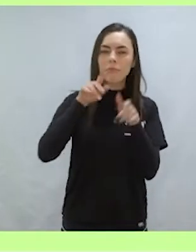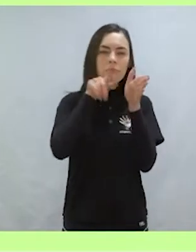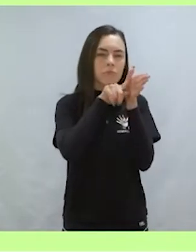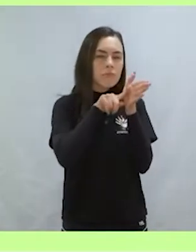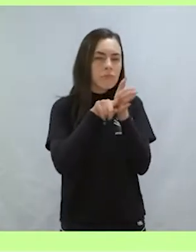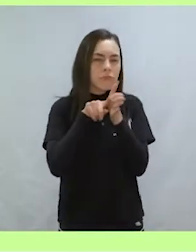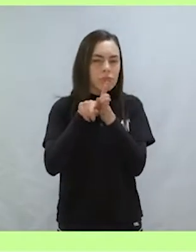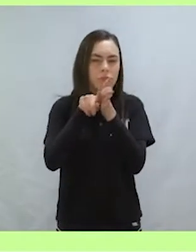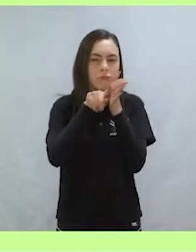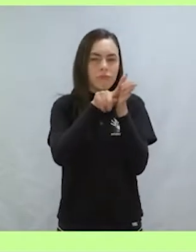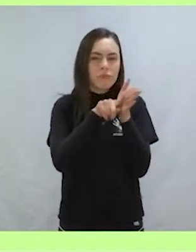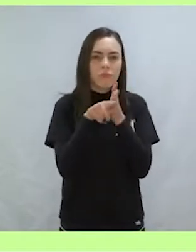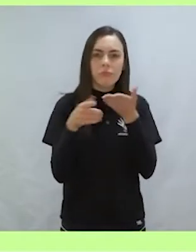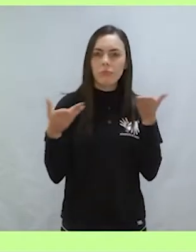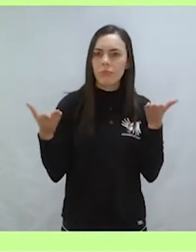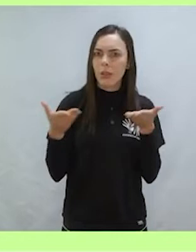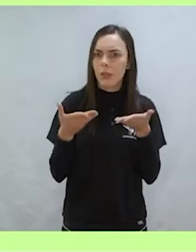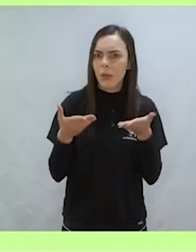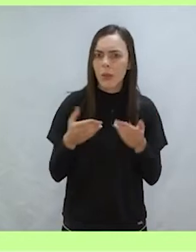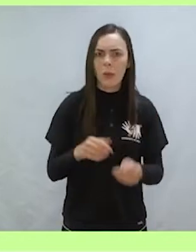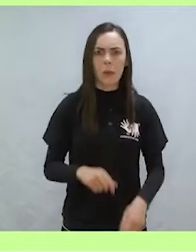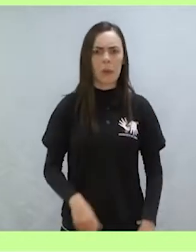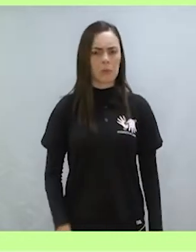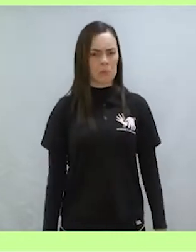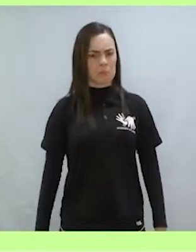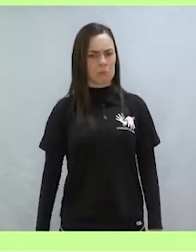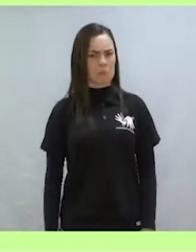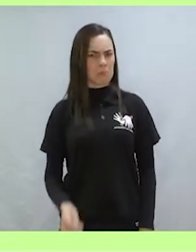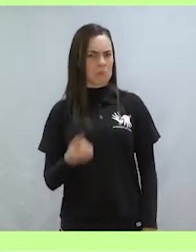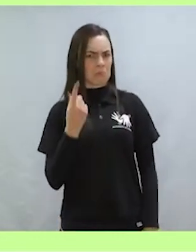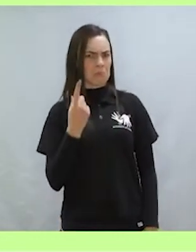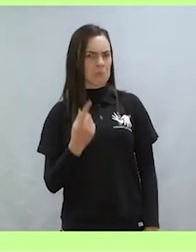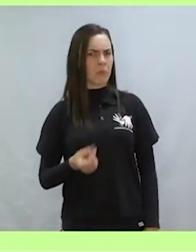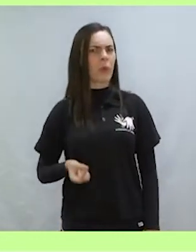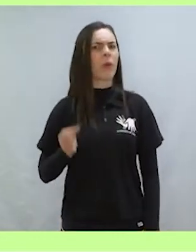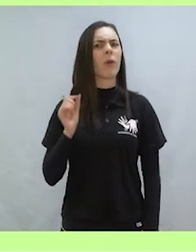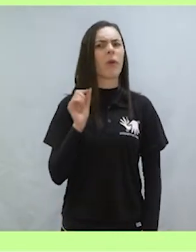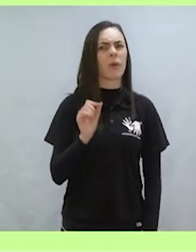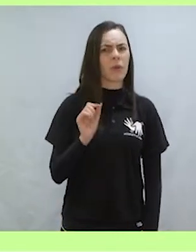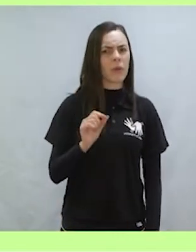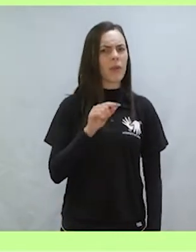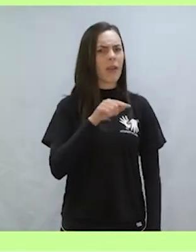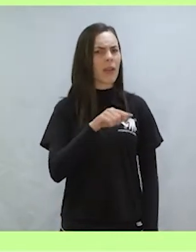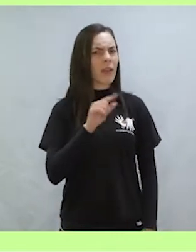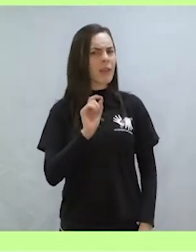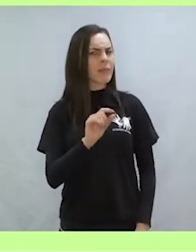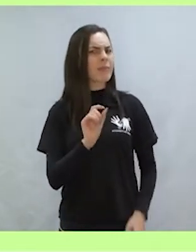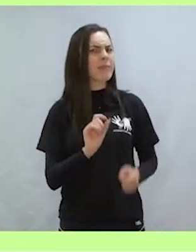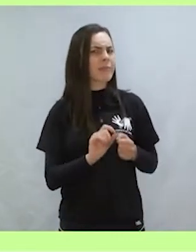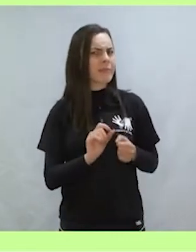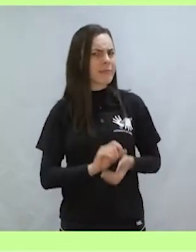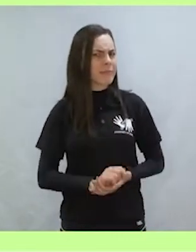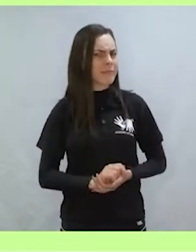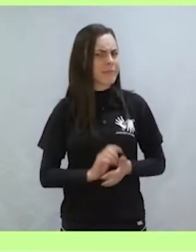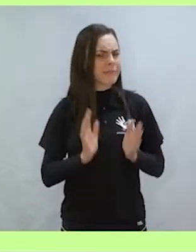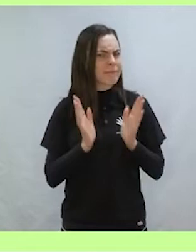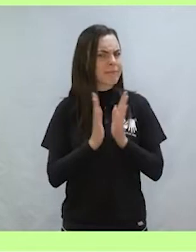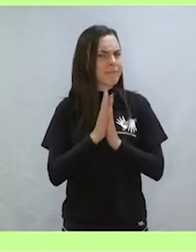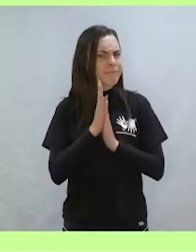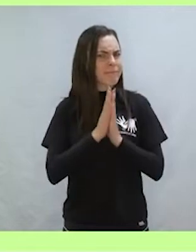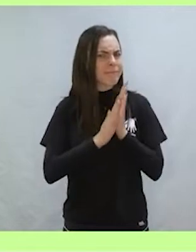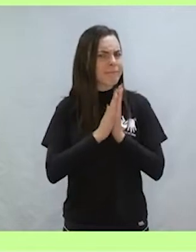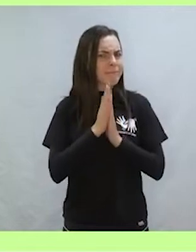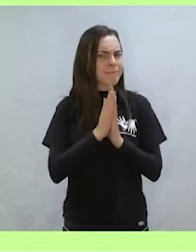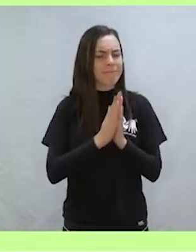o investigador agora. O que será que esse Max está aprontando? Ai, ai, ai,